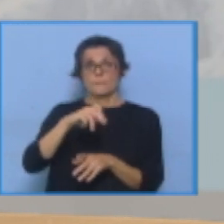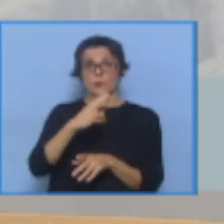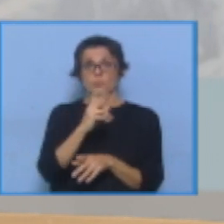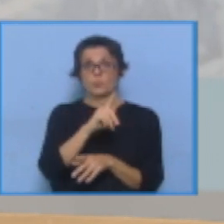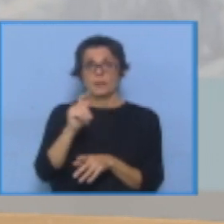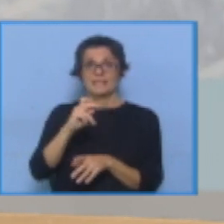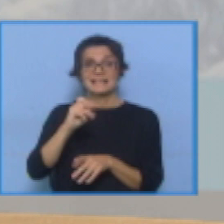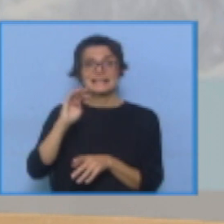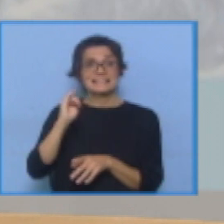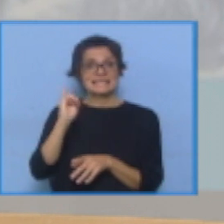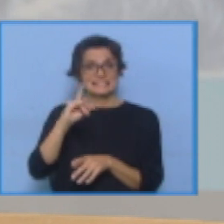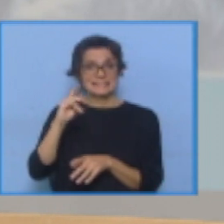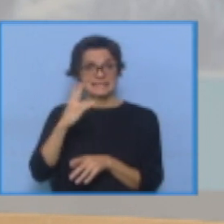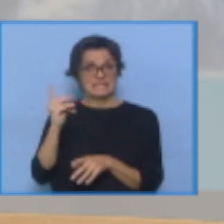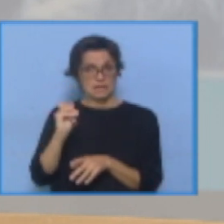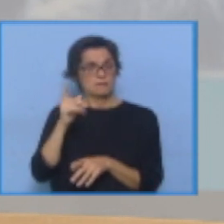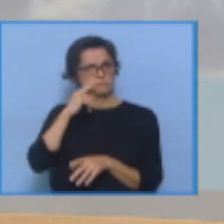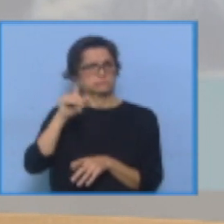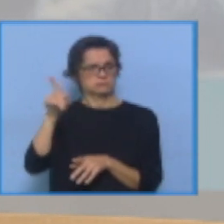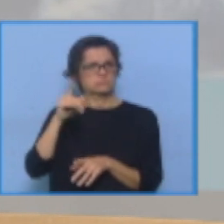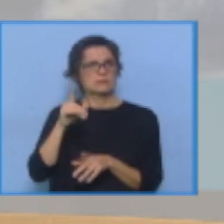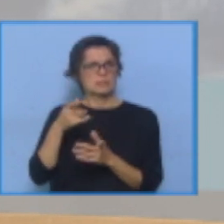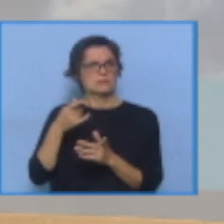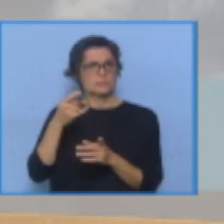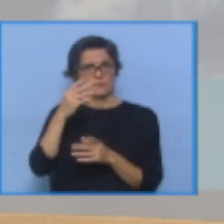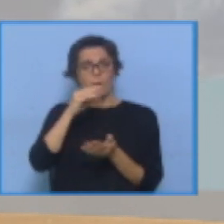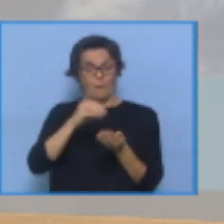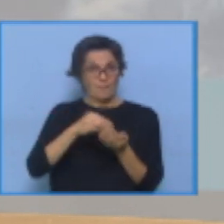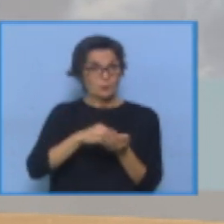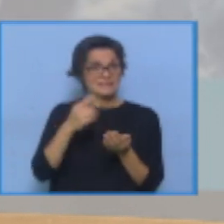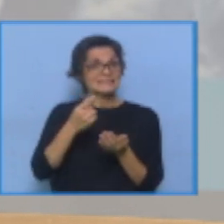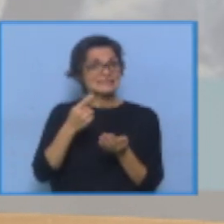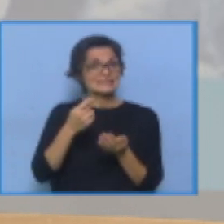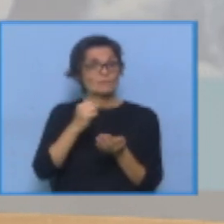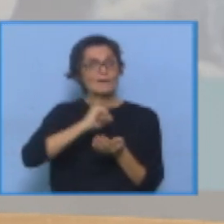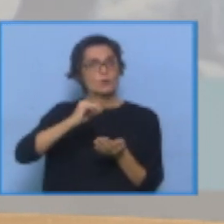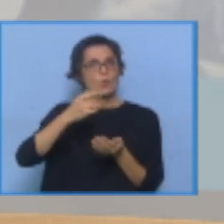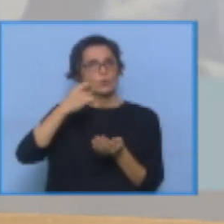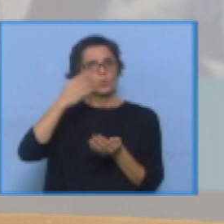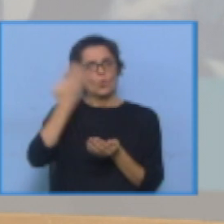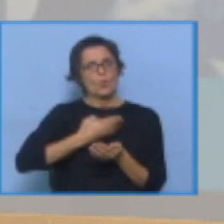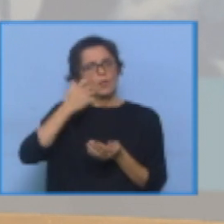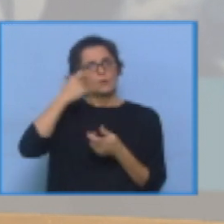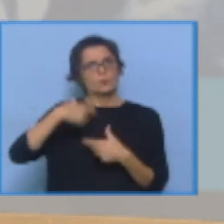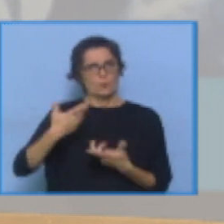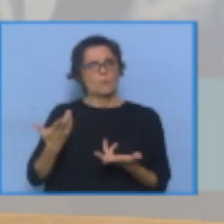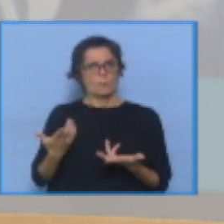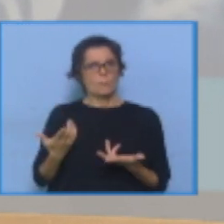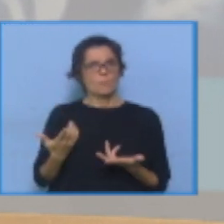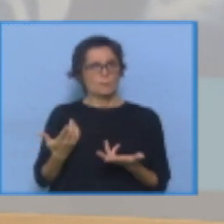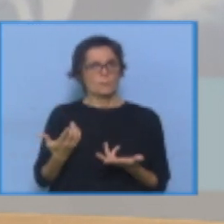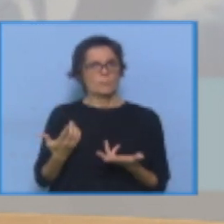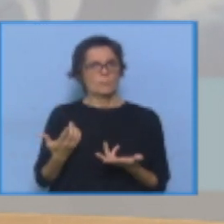conferência, a pobreza é uma violação dos direitos humanos. Portanto, devemos encará-la desta forma. E, portanto, cada um de nós pode fazer alguma coisa